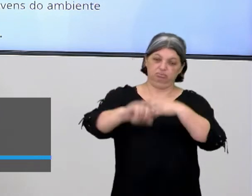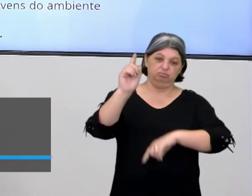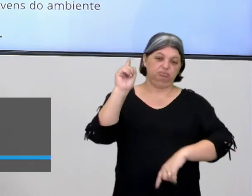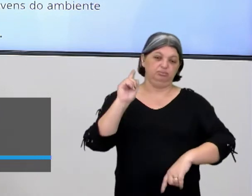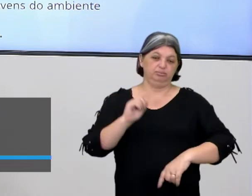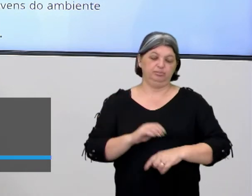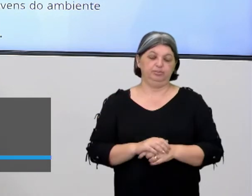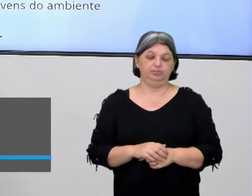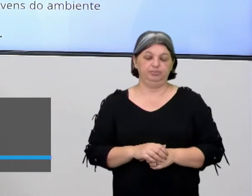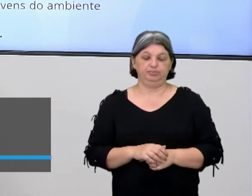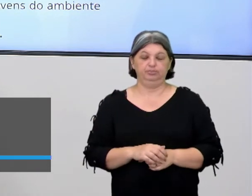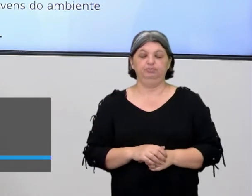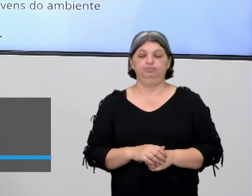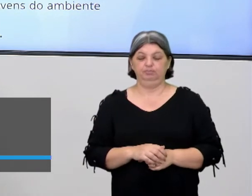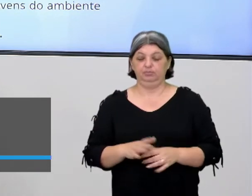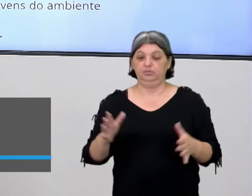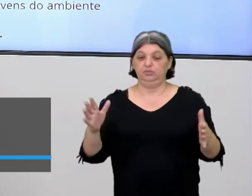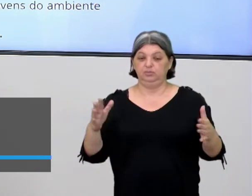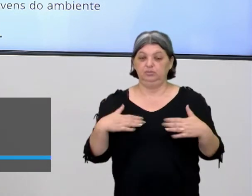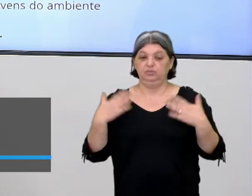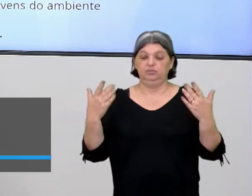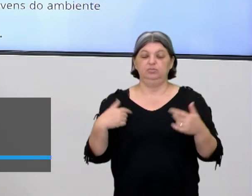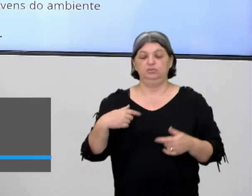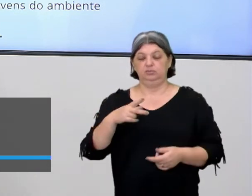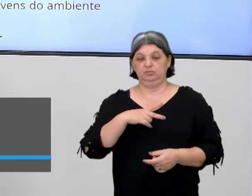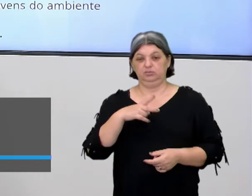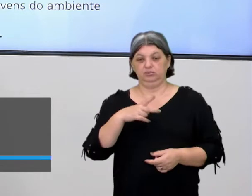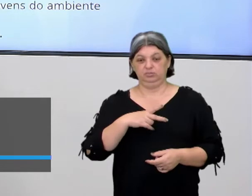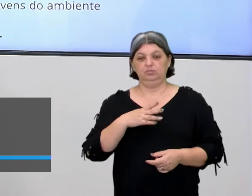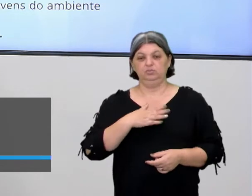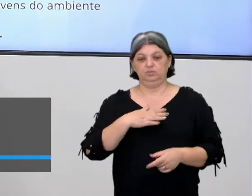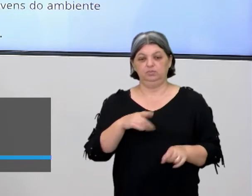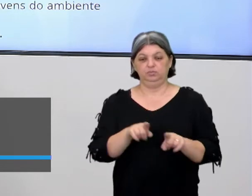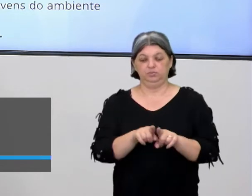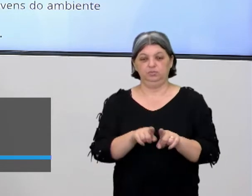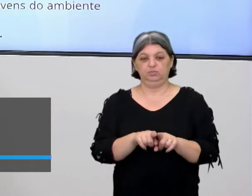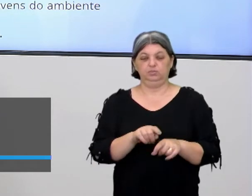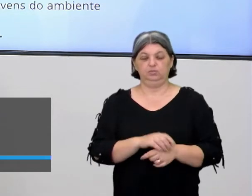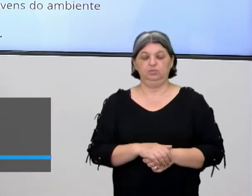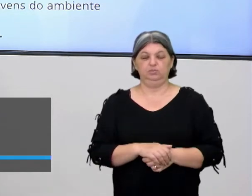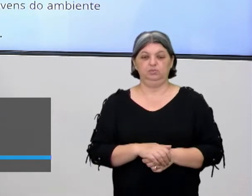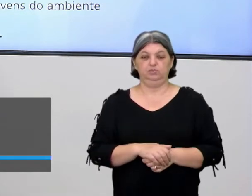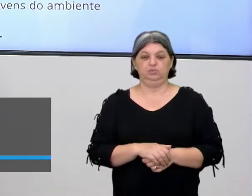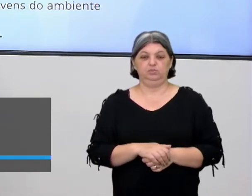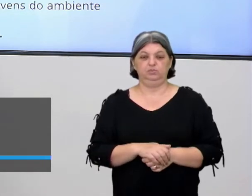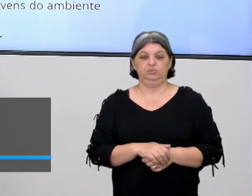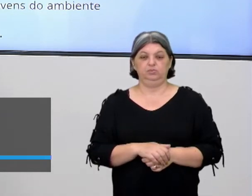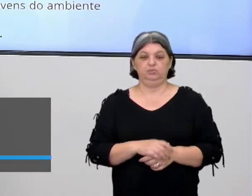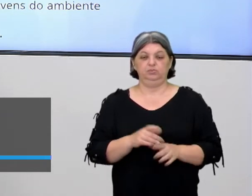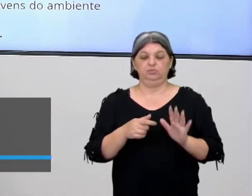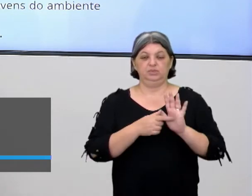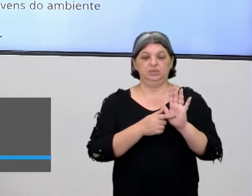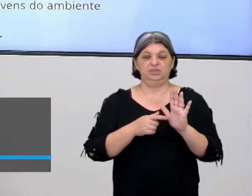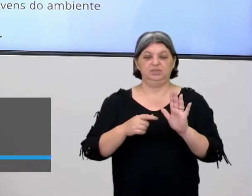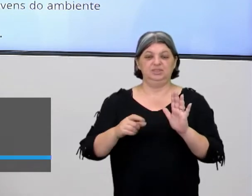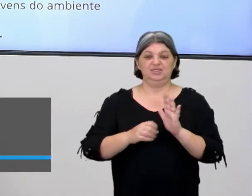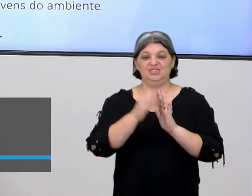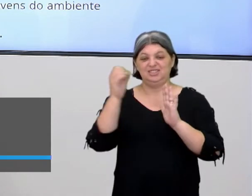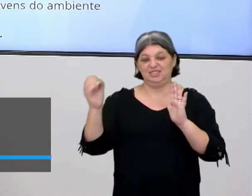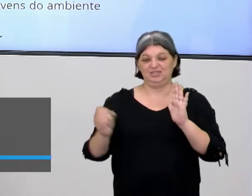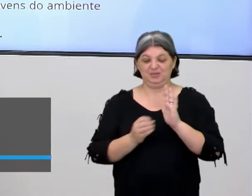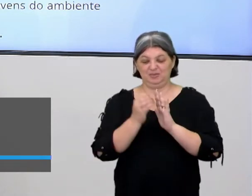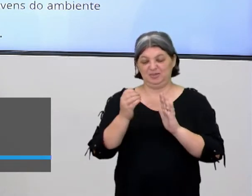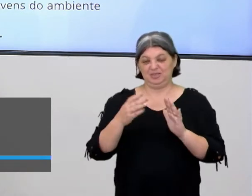brusca na vida da gente, assim, particularmente na minha, muito também, né? apareceu o centro de mídias aí na minha